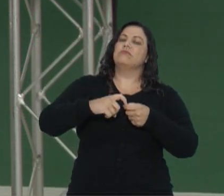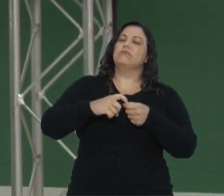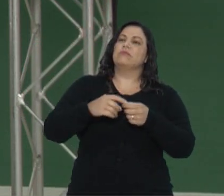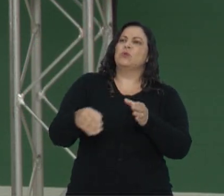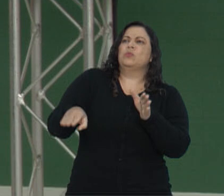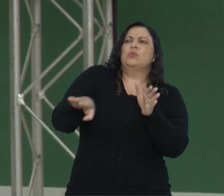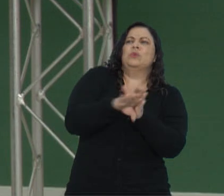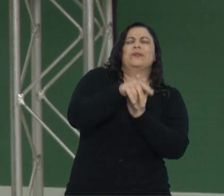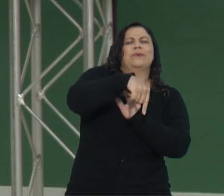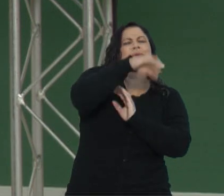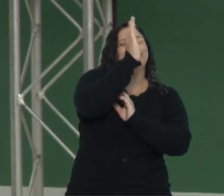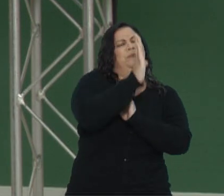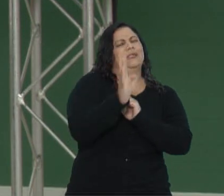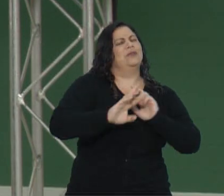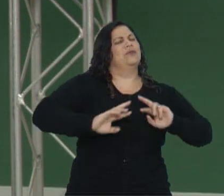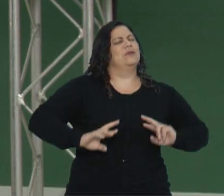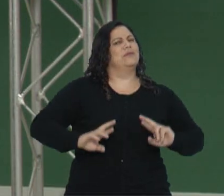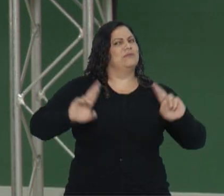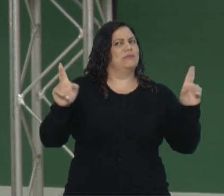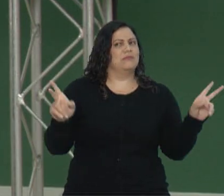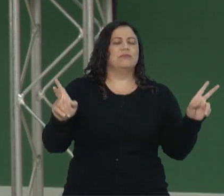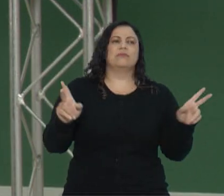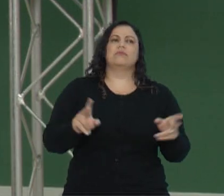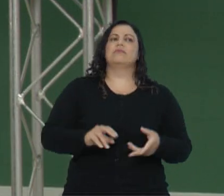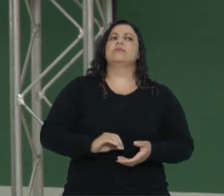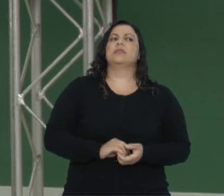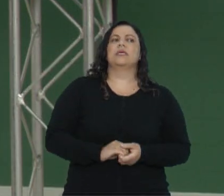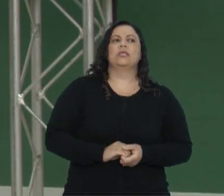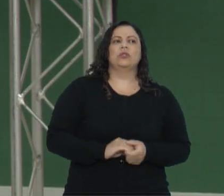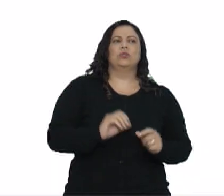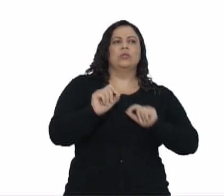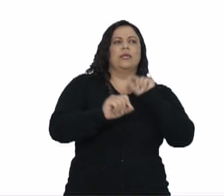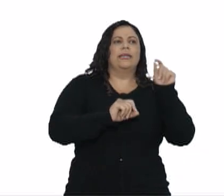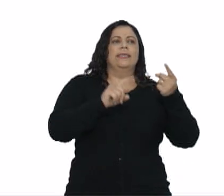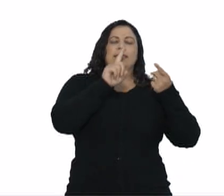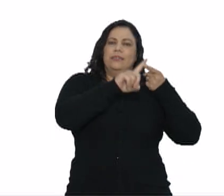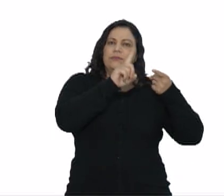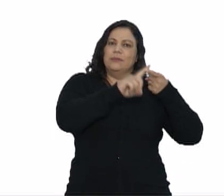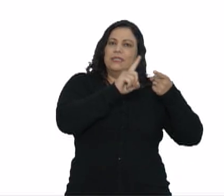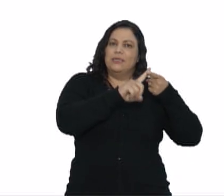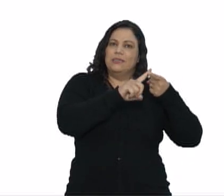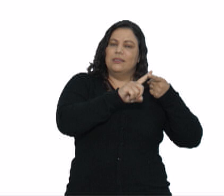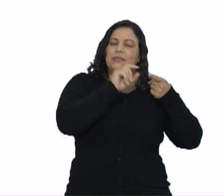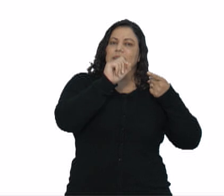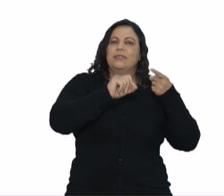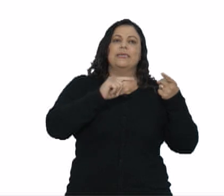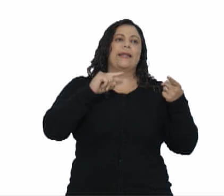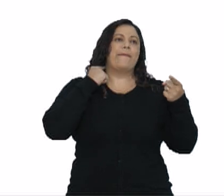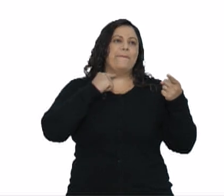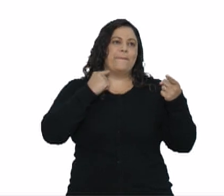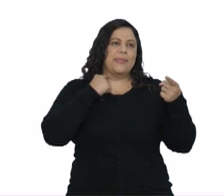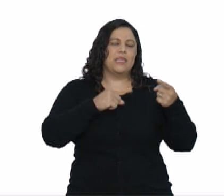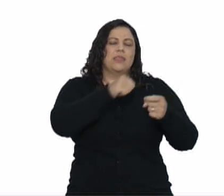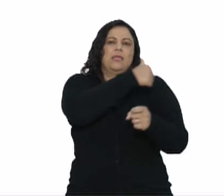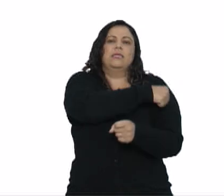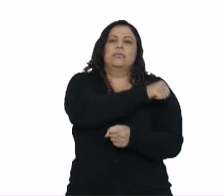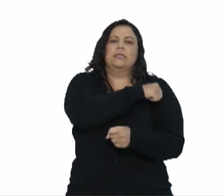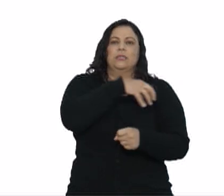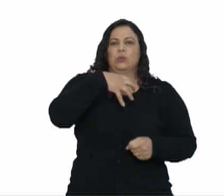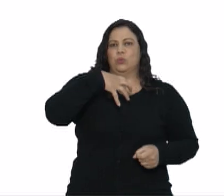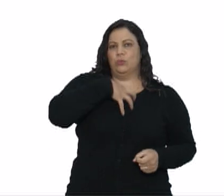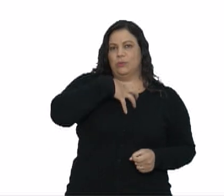modificado, tá? 2 linhas caracterizam o barroco brasileiro. A primeira, né, que é o de Minas, Rio,